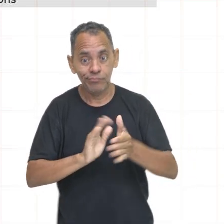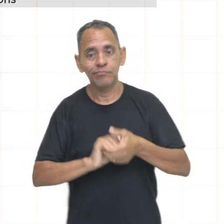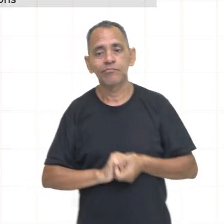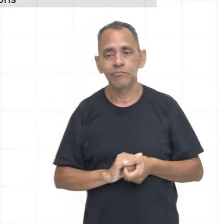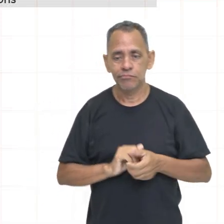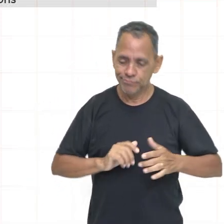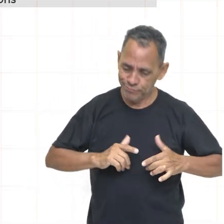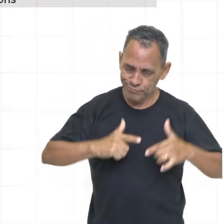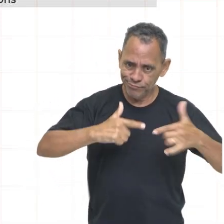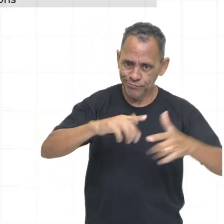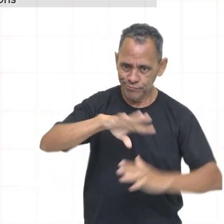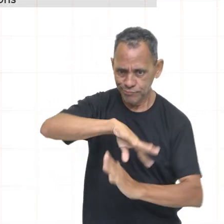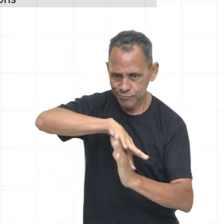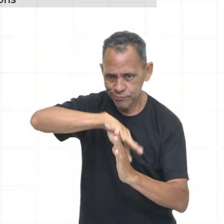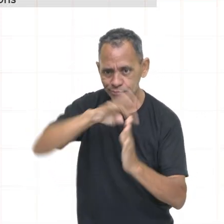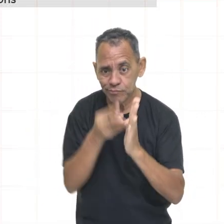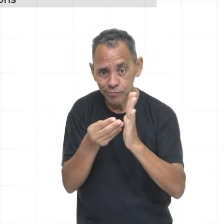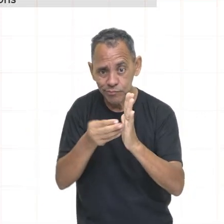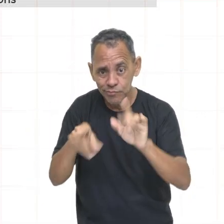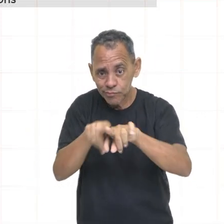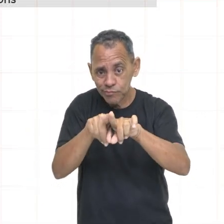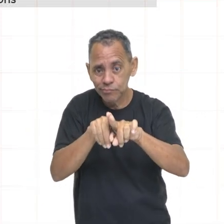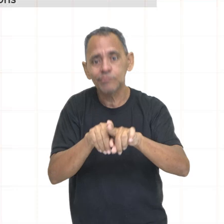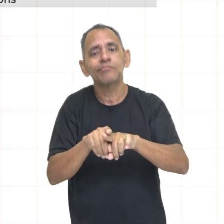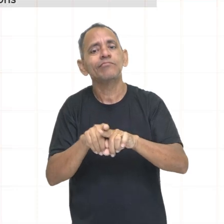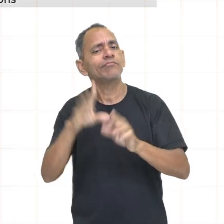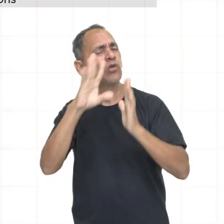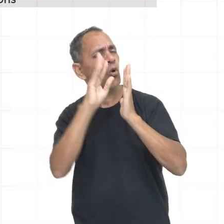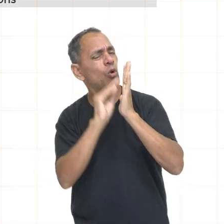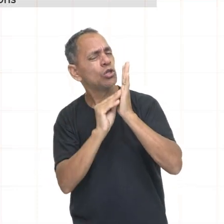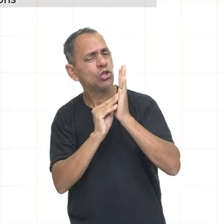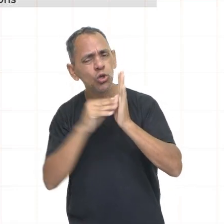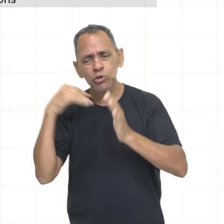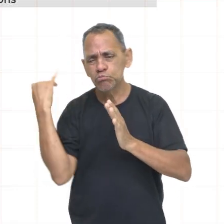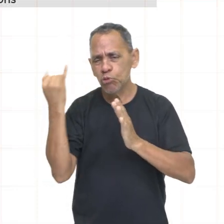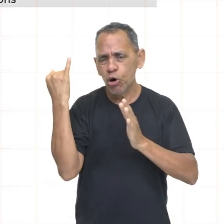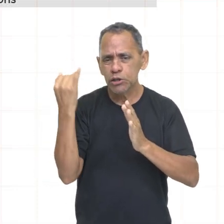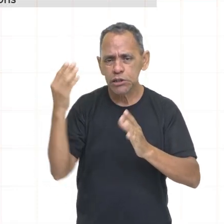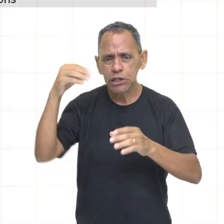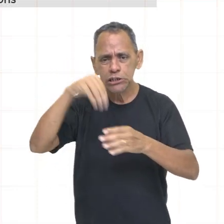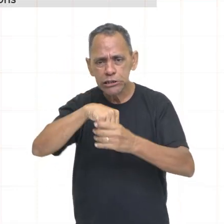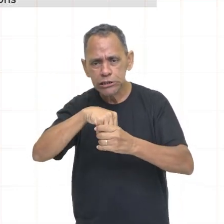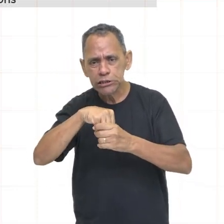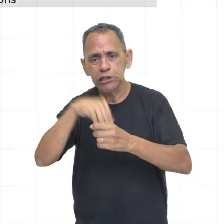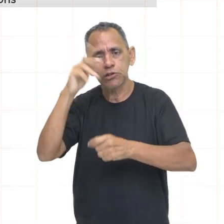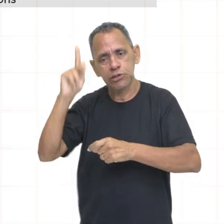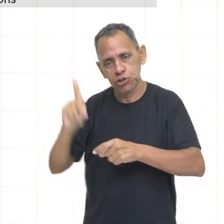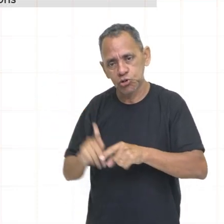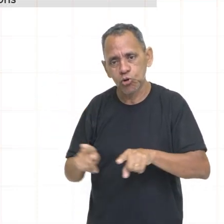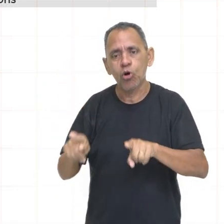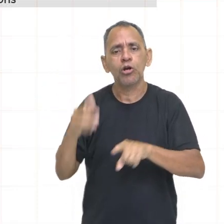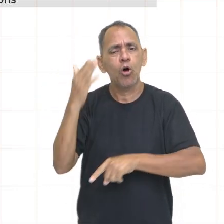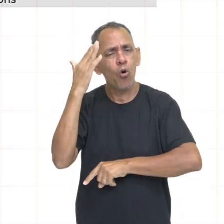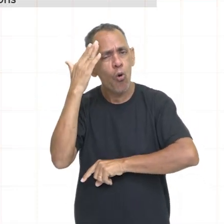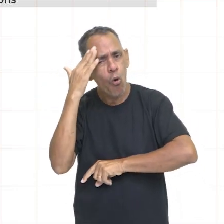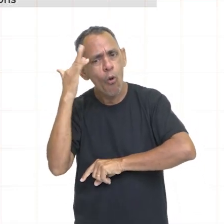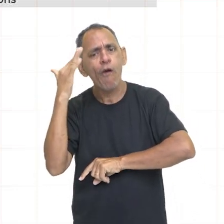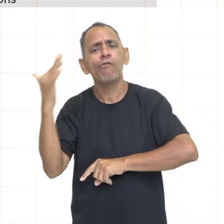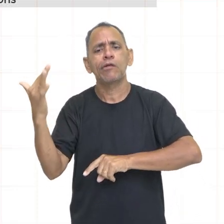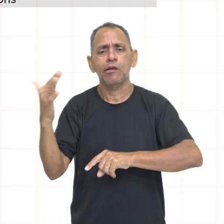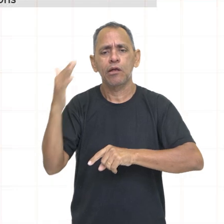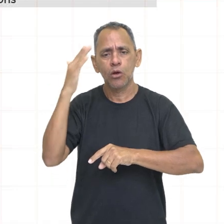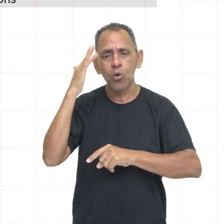Amazônia. Galera, tomem nota, porque esse é um conteúdo muito bacana e muito importante para a gente conhecer de fato a região